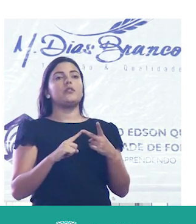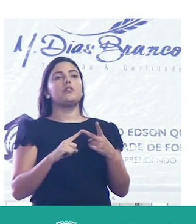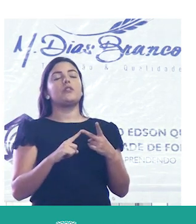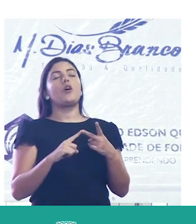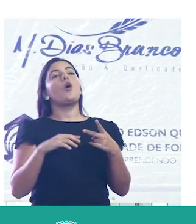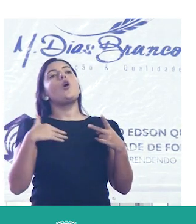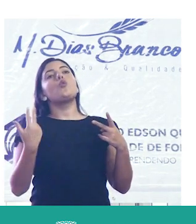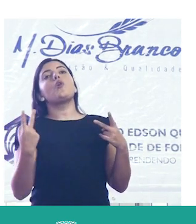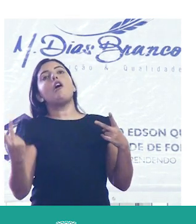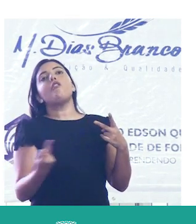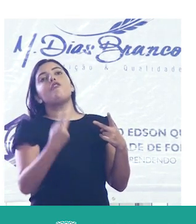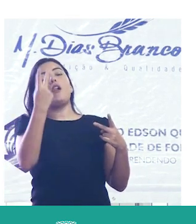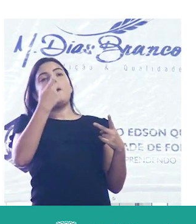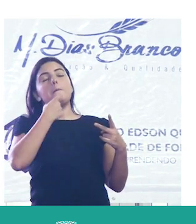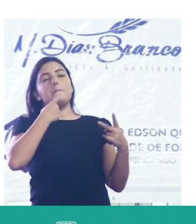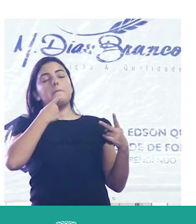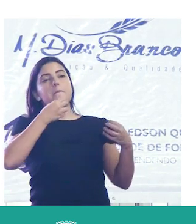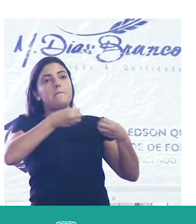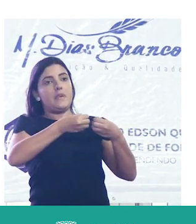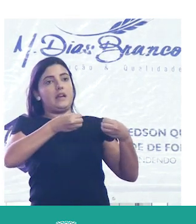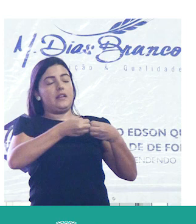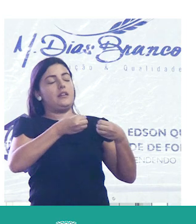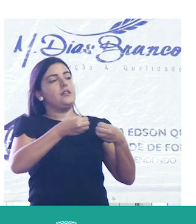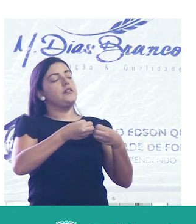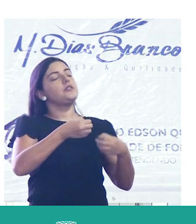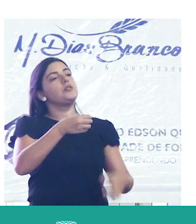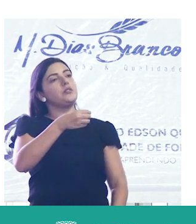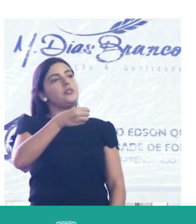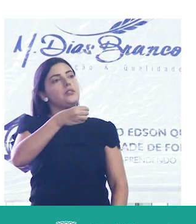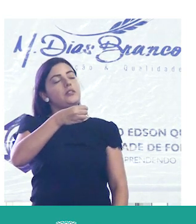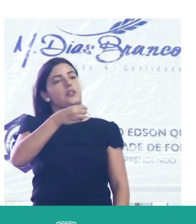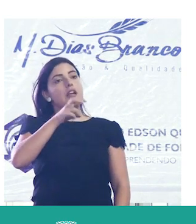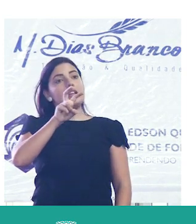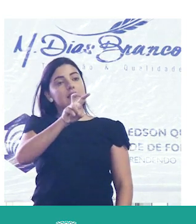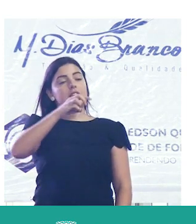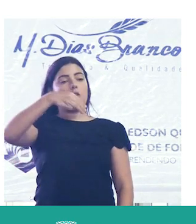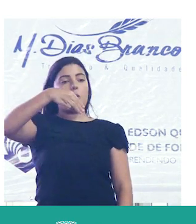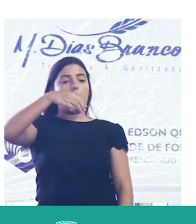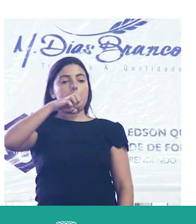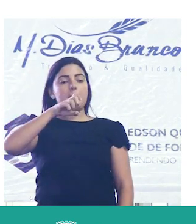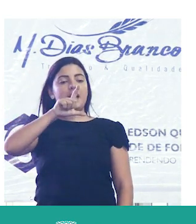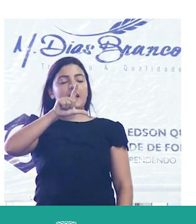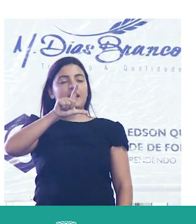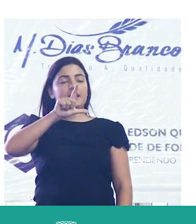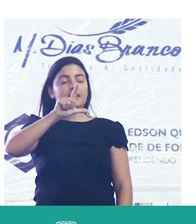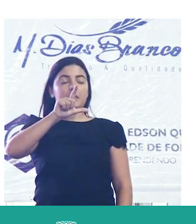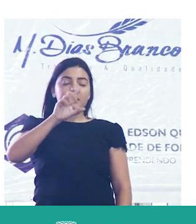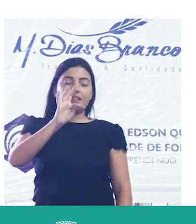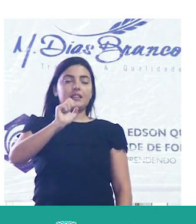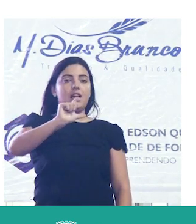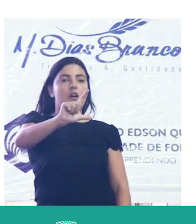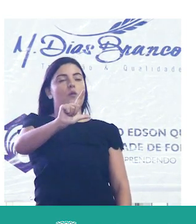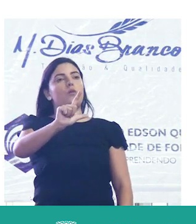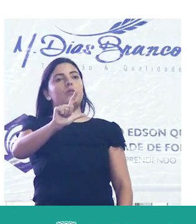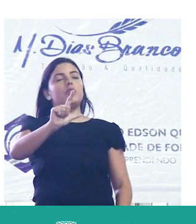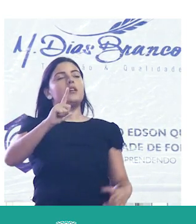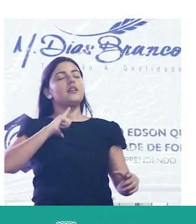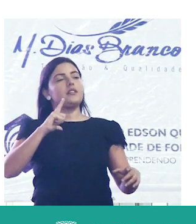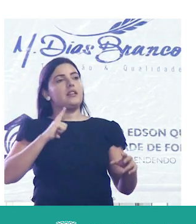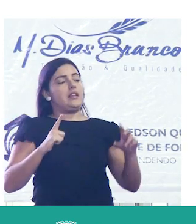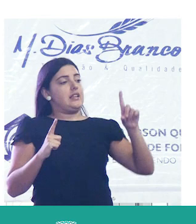Que valor mais próximo de massa de zinco metálico em quilogramas será produzido a partir de